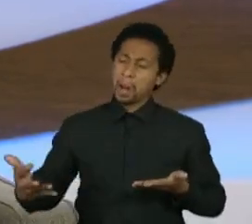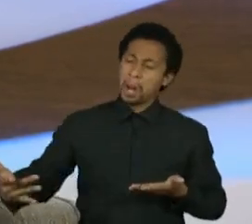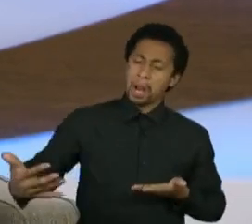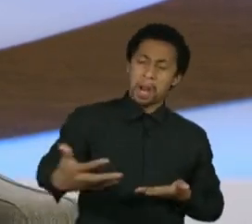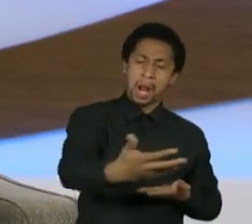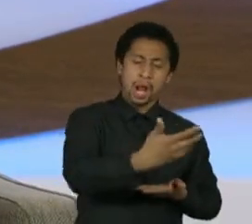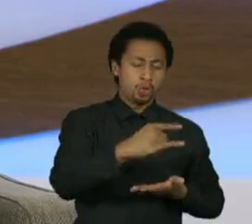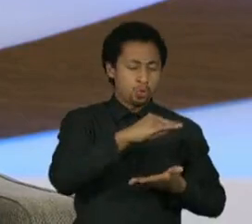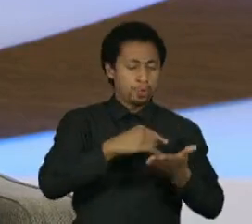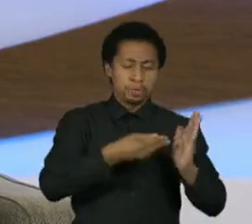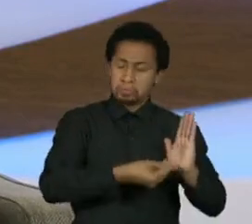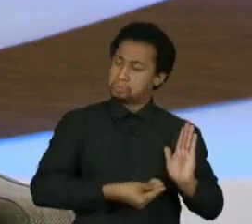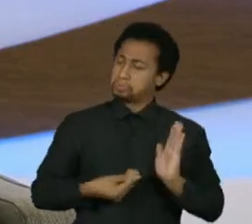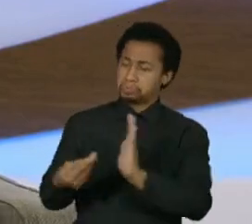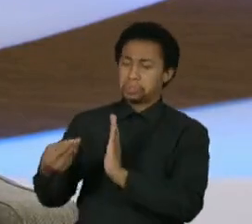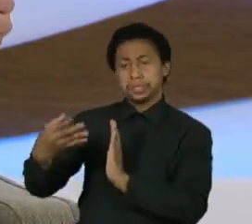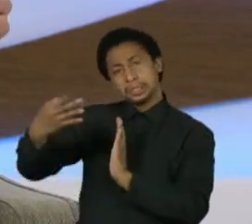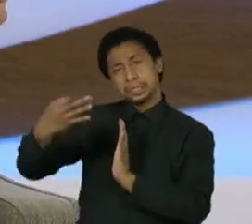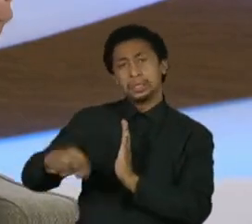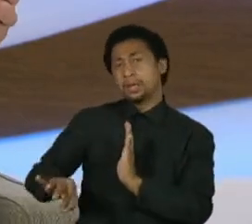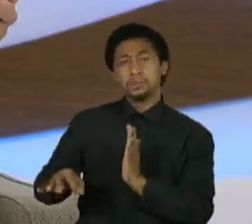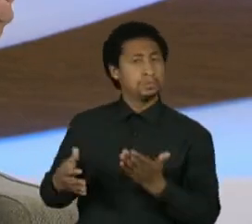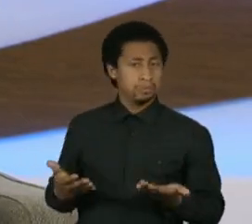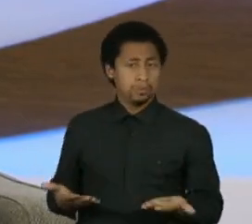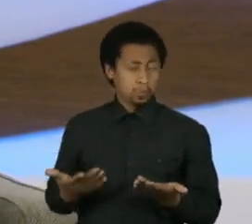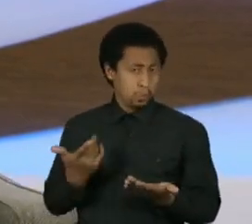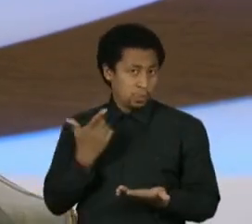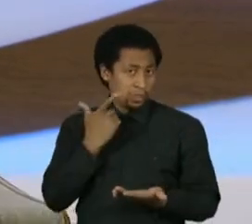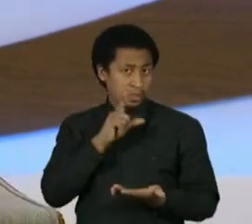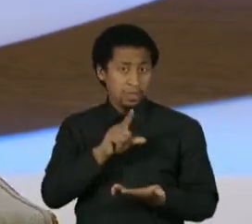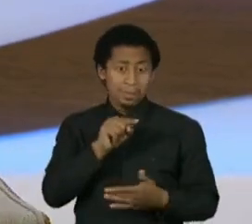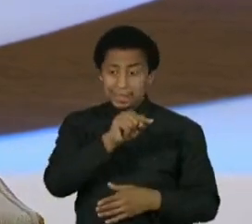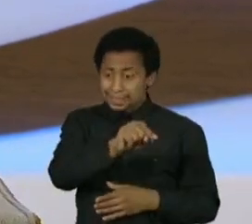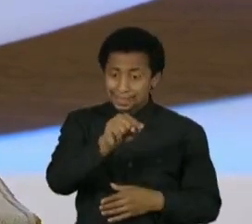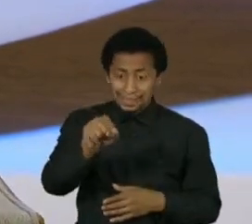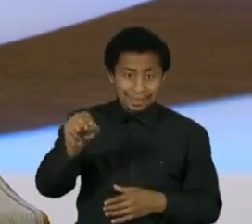uma vez tendo seus destinatários, eles são anunciados pelos parlamentares, então não há